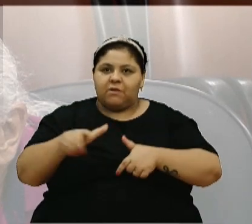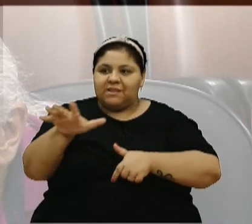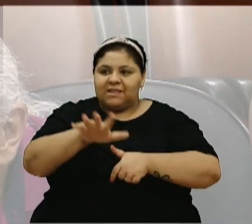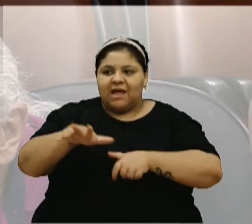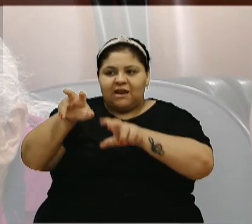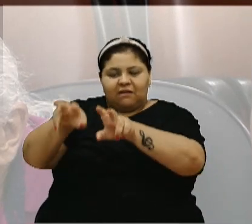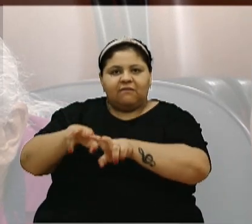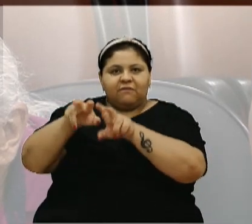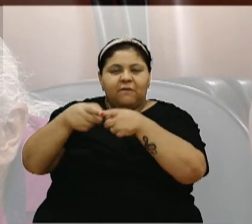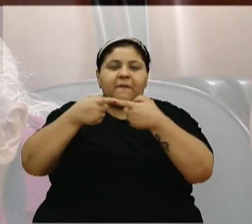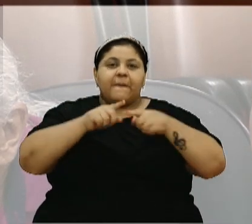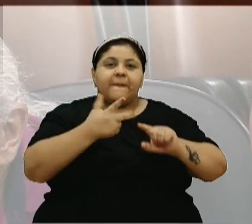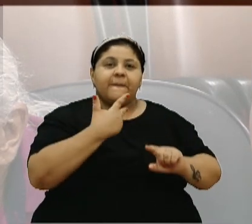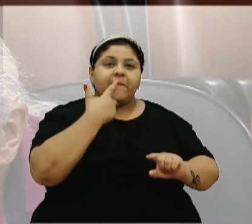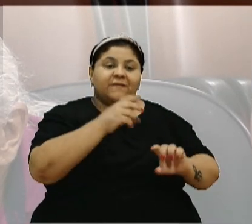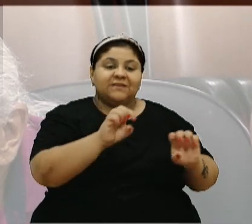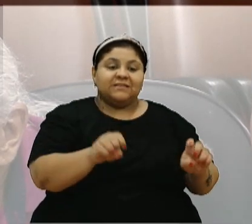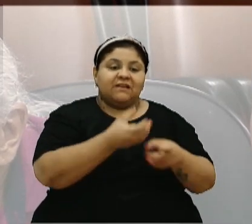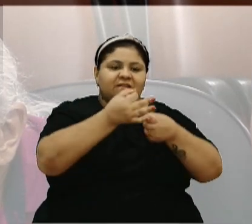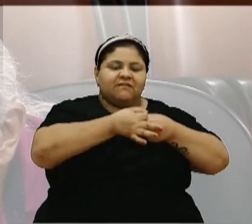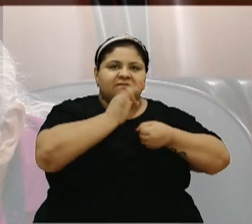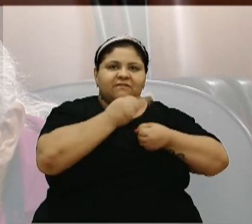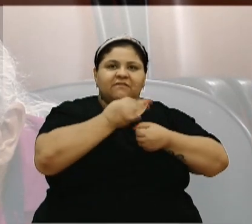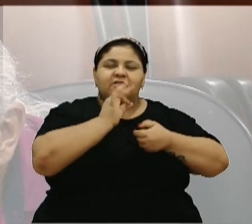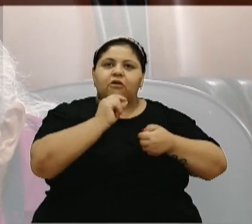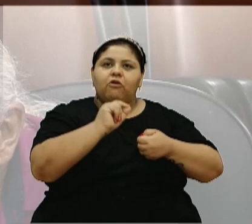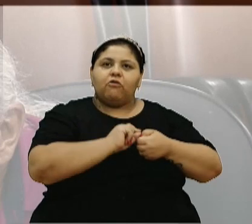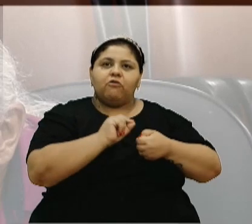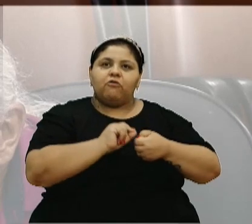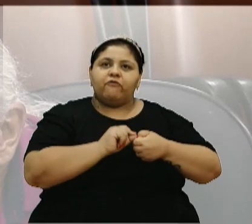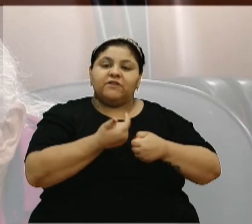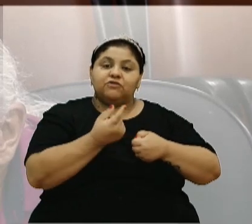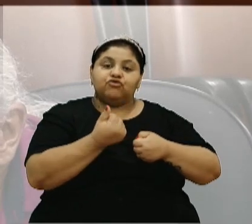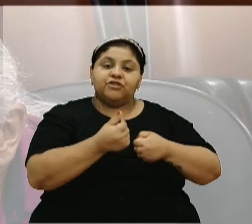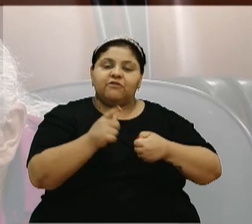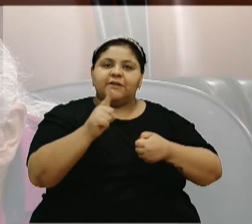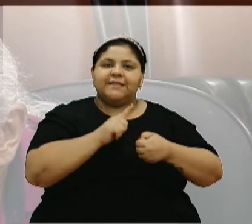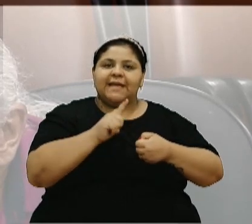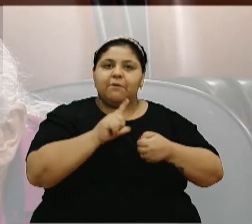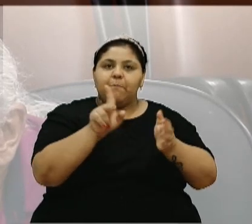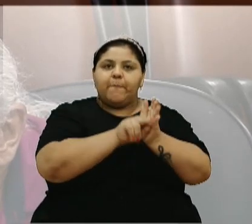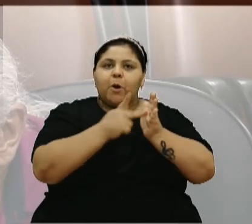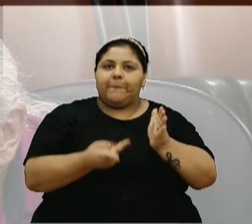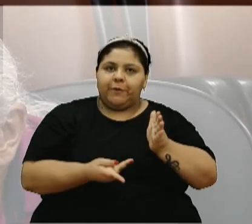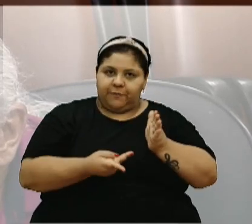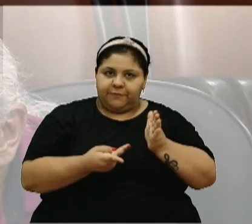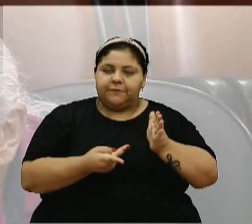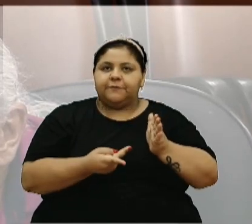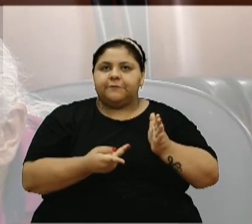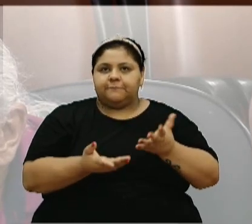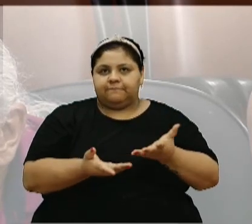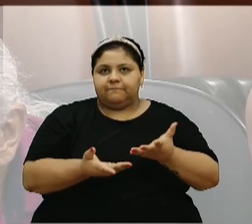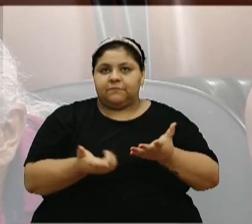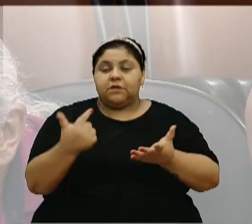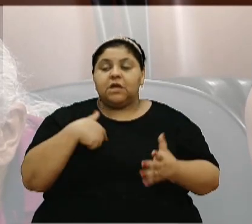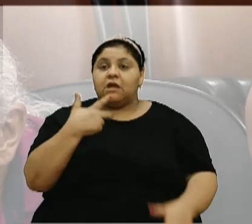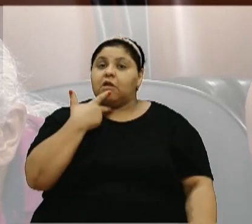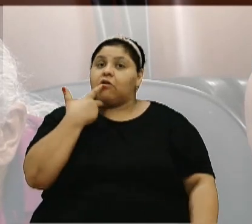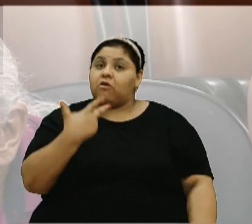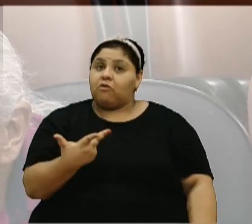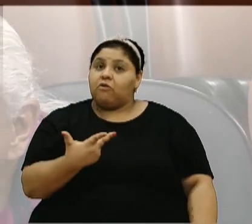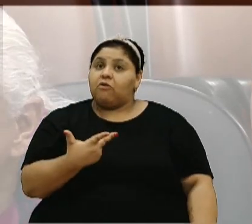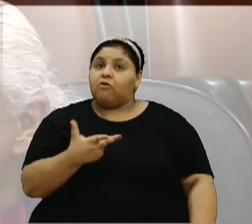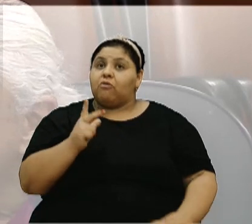agricultura. Mas quando a gente fala em festa da uva, às vezes é fazer com o recurso que a gente tem, né? E eu falei numa prestação